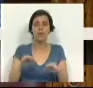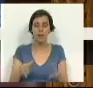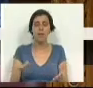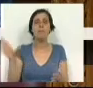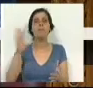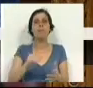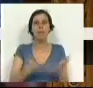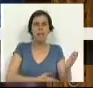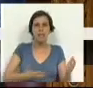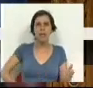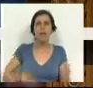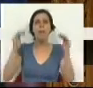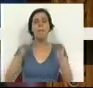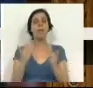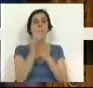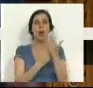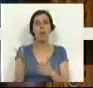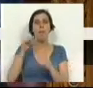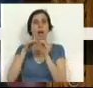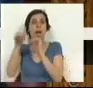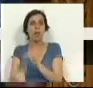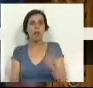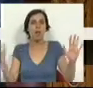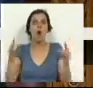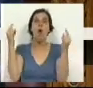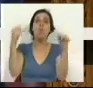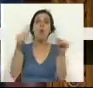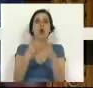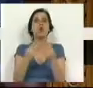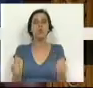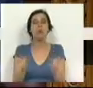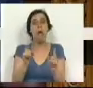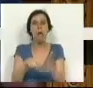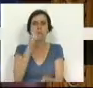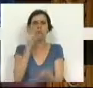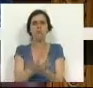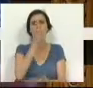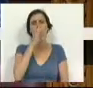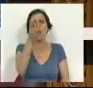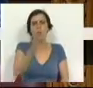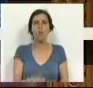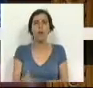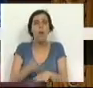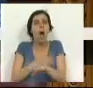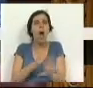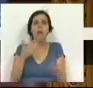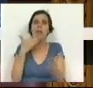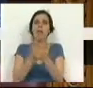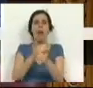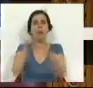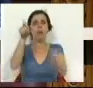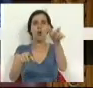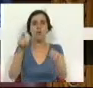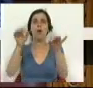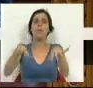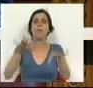Presidente, mais desemprego, menos economia e mais recessão. A única solução é, portanto, a queda deste Governo o quanto antes e devolver a palavra aos portugueses.